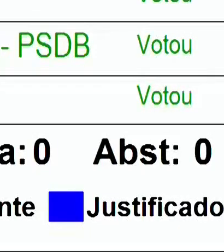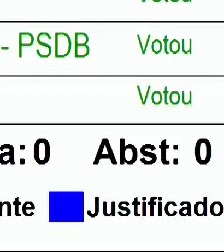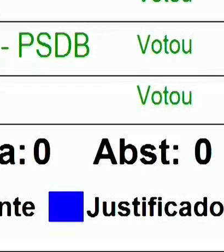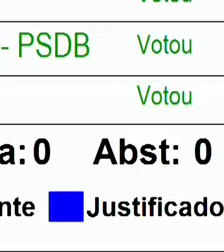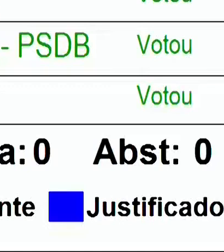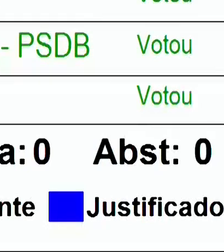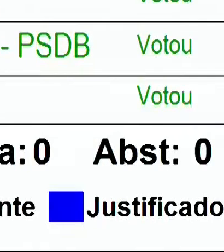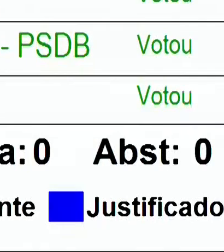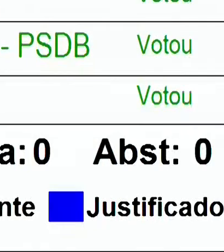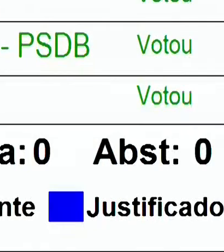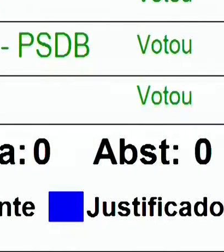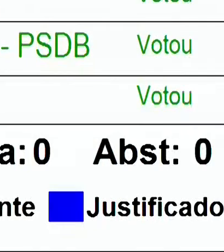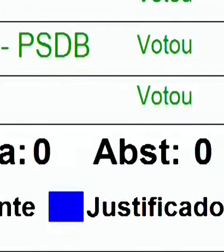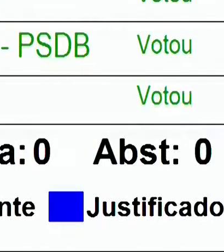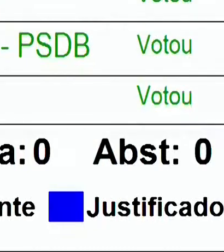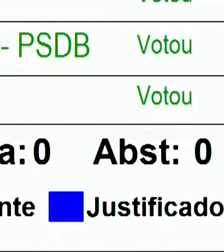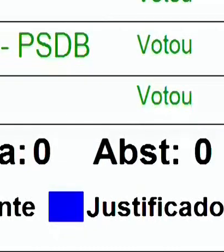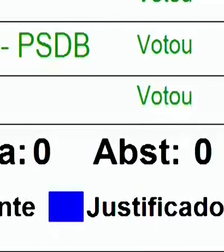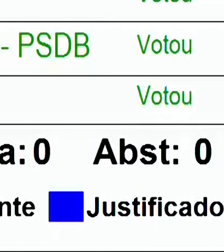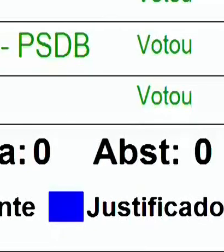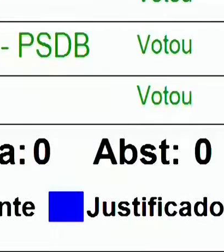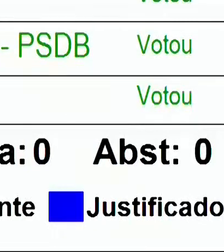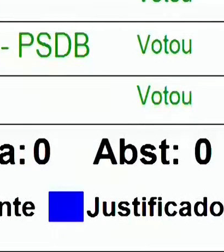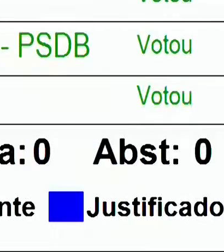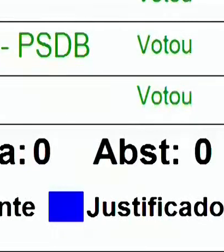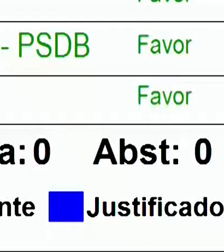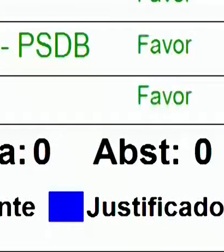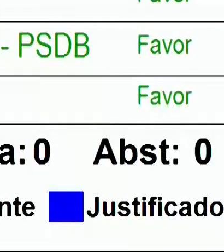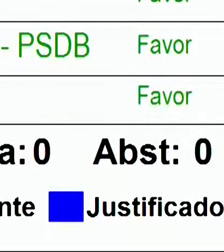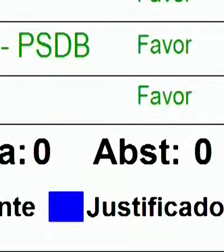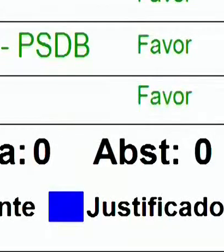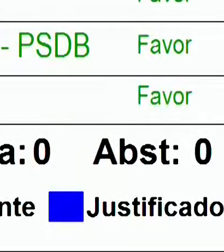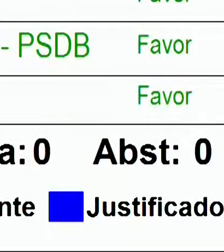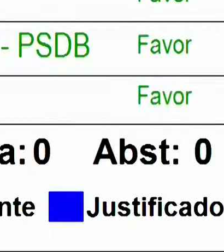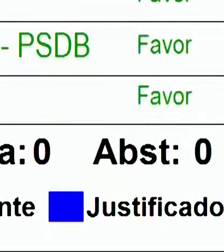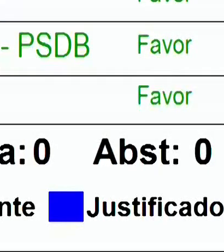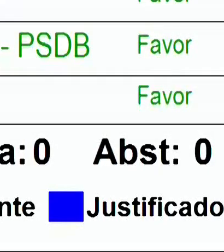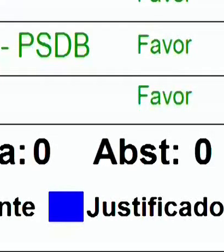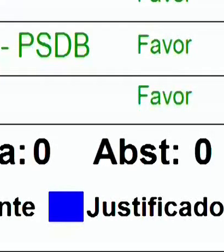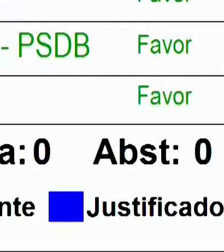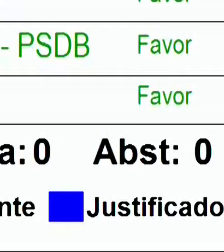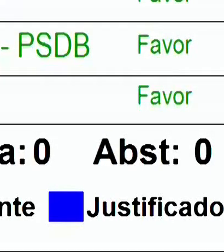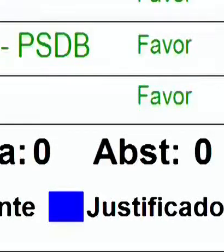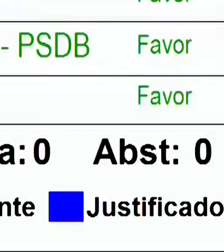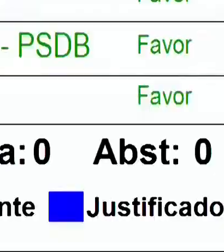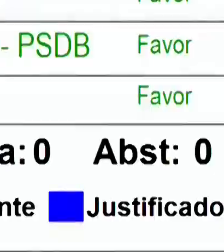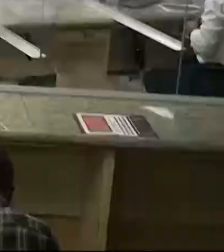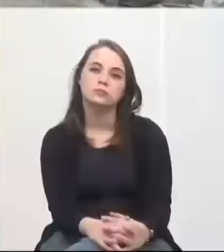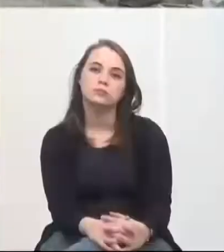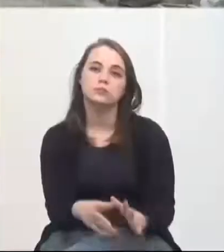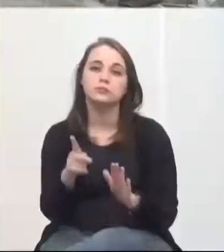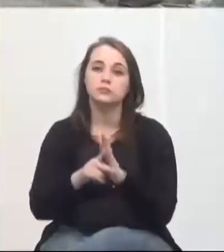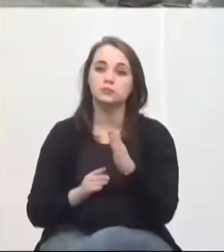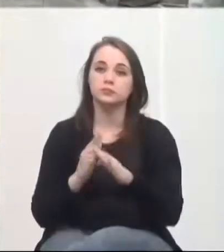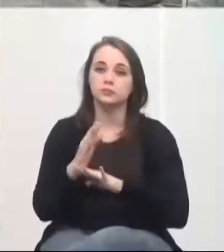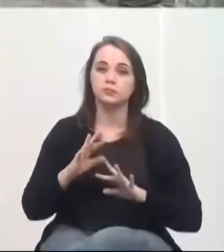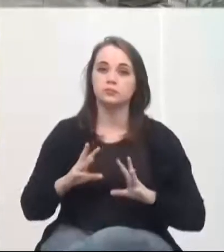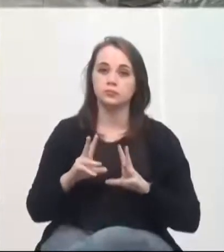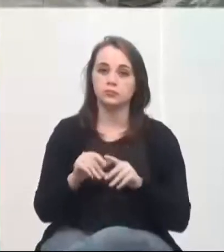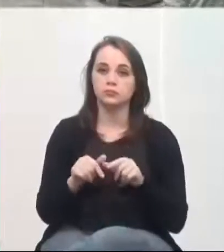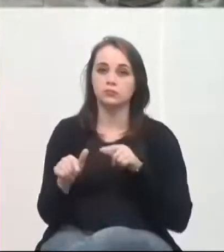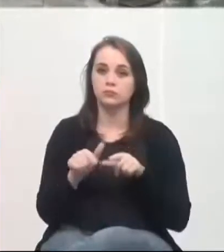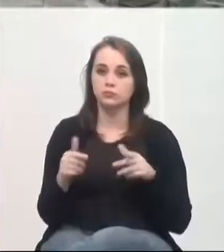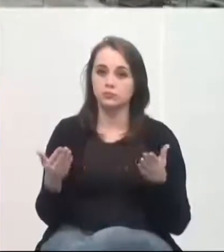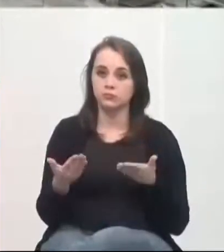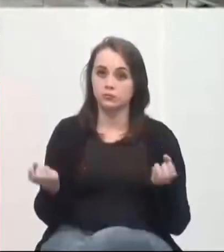Votação encerrada, os PLC foram todos aprovados por unanimidade. Terminada a ordem, não havendo mais nada a